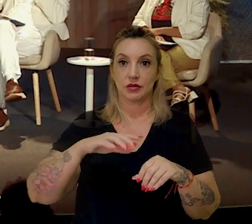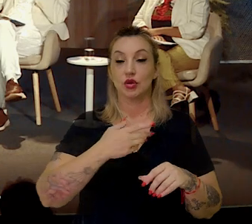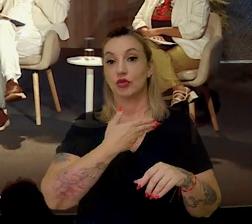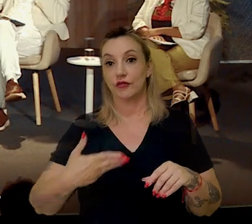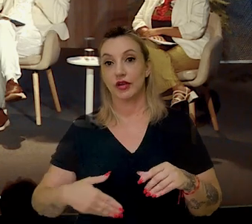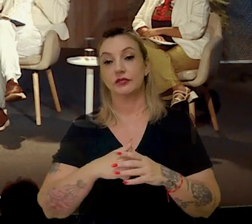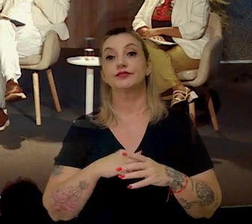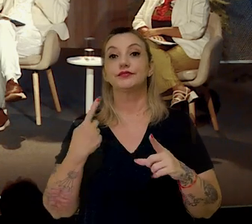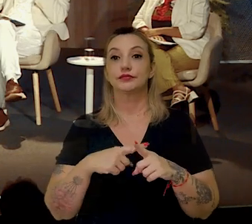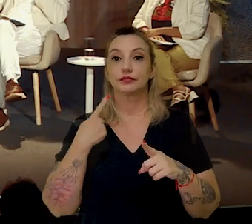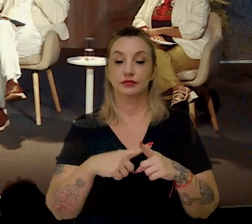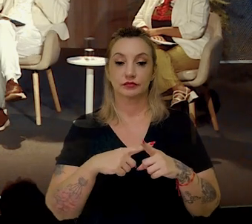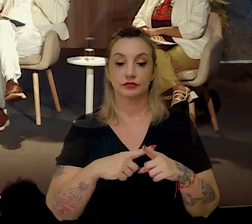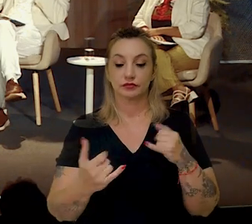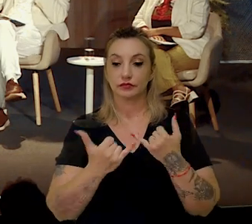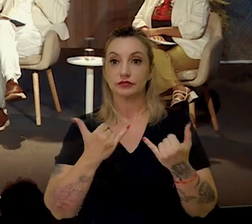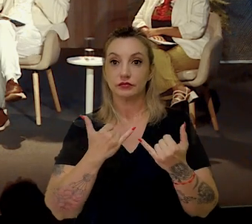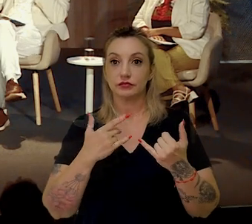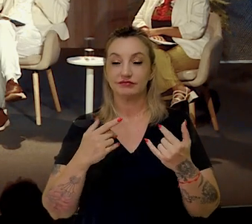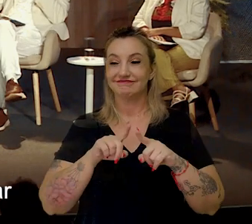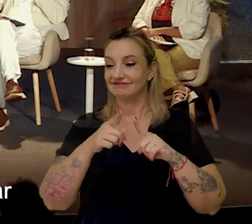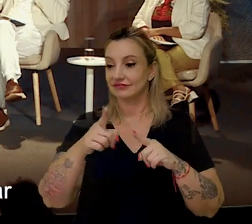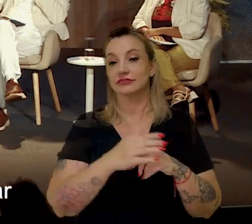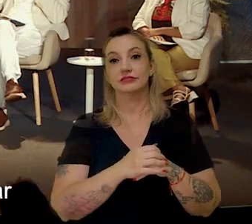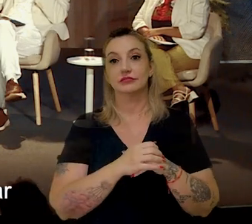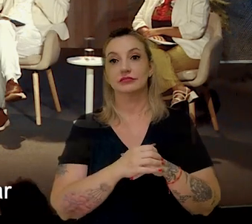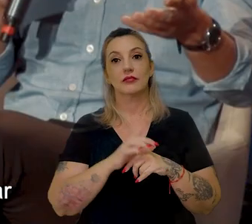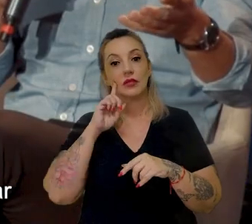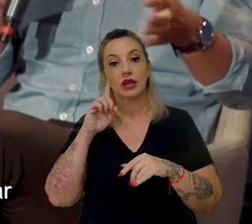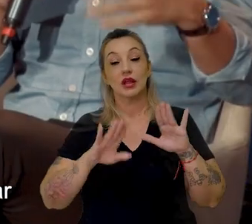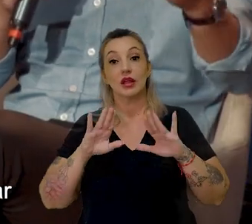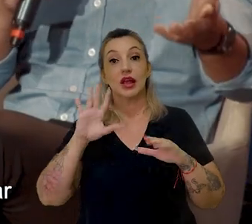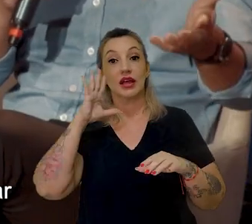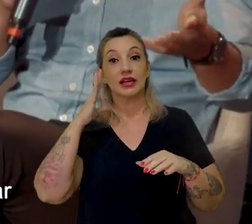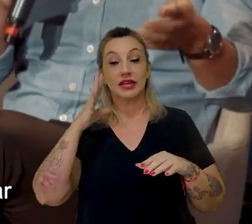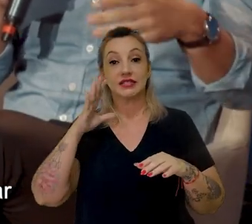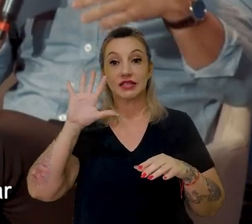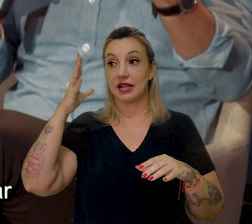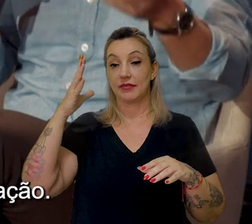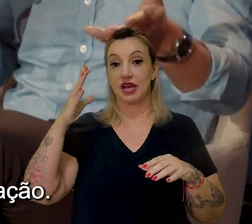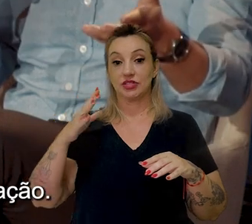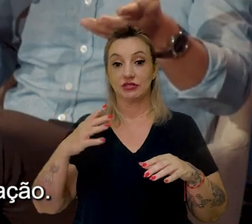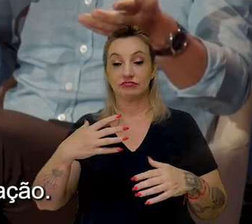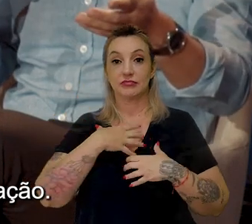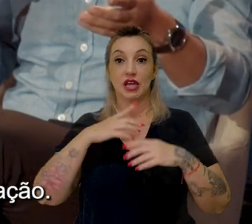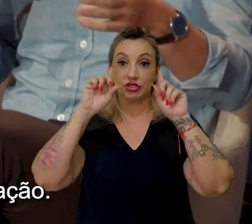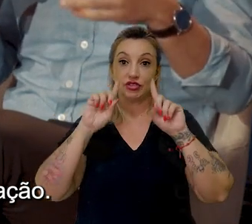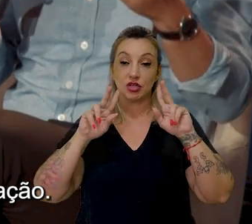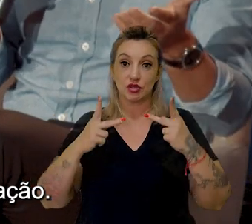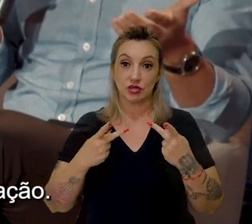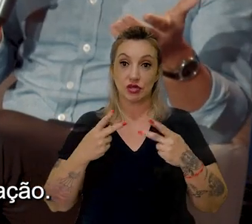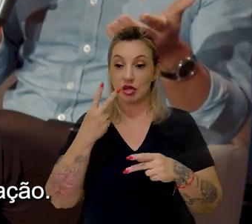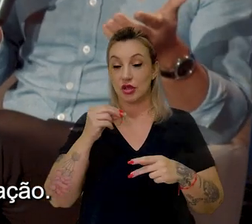governos porque parecia que era algo distante Ah um dia talvez a crise climática ela vá eh impactar nos direitos humanos